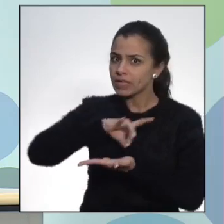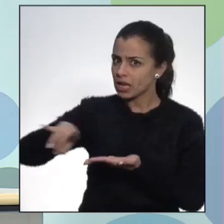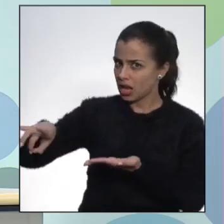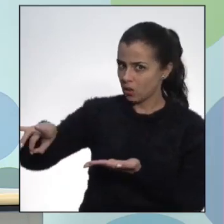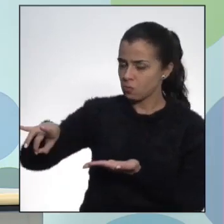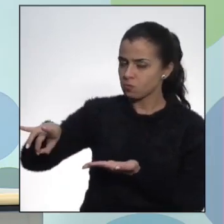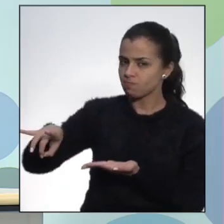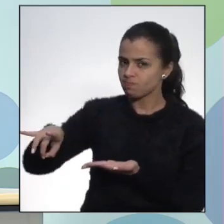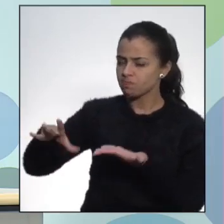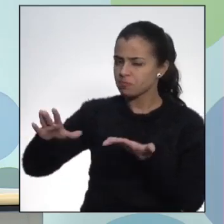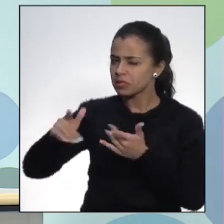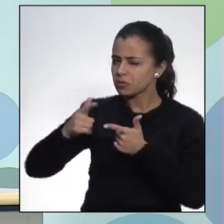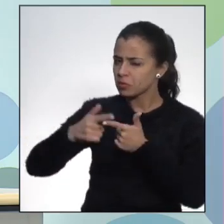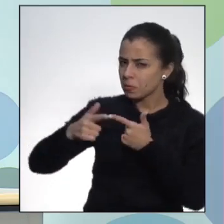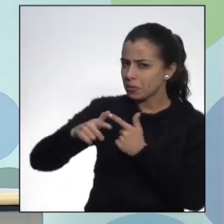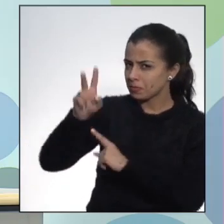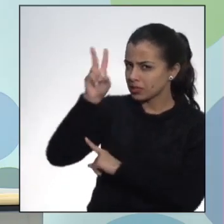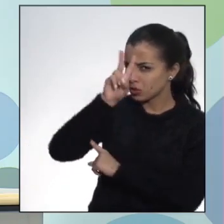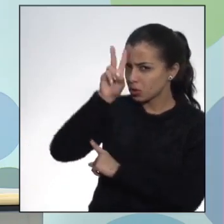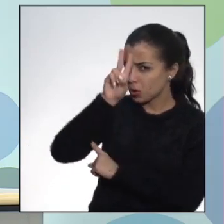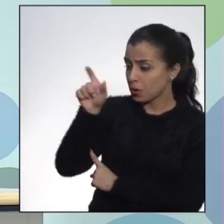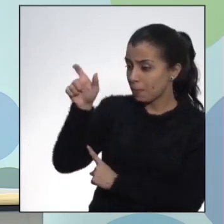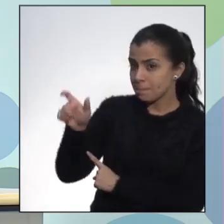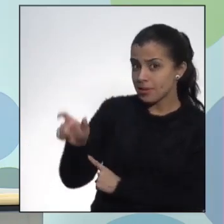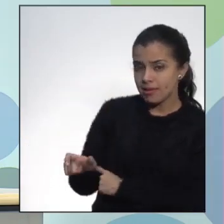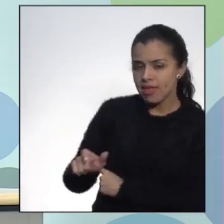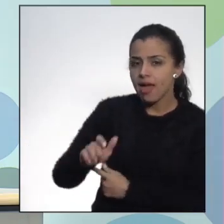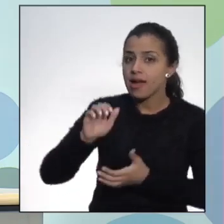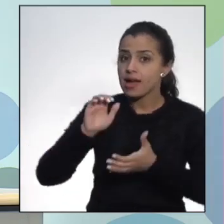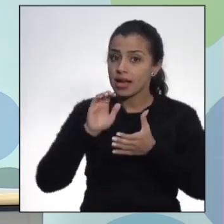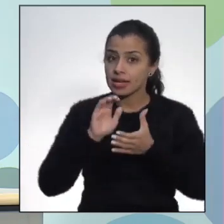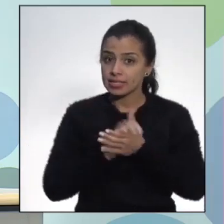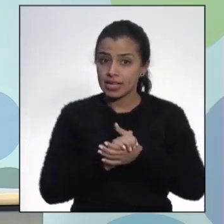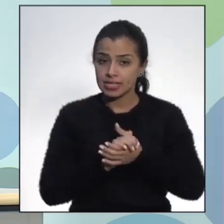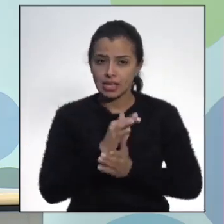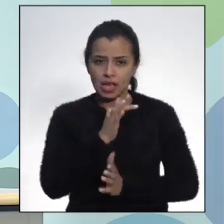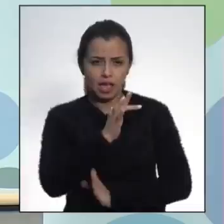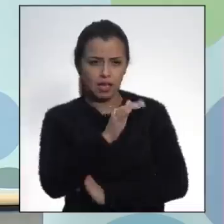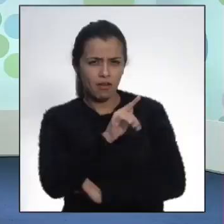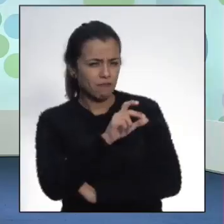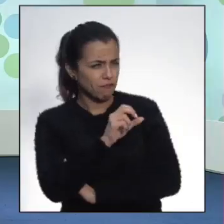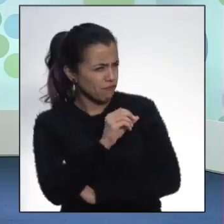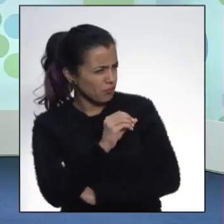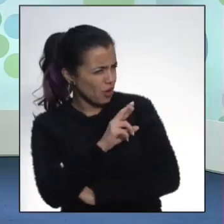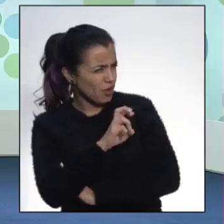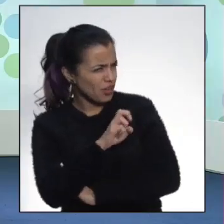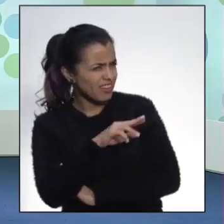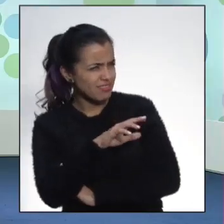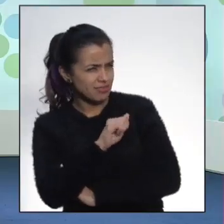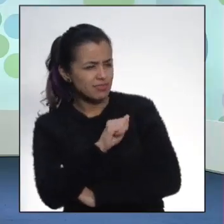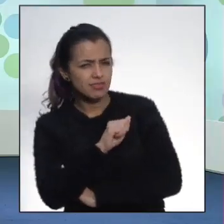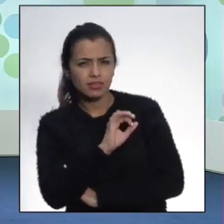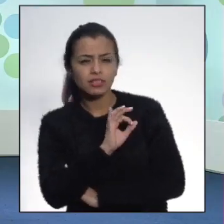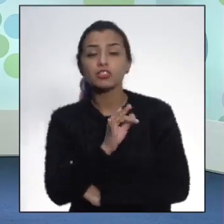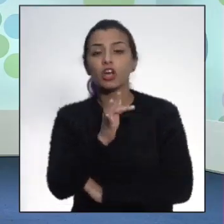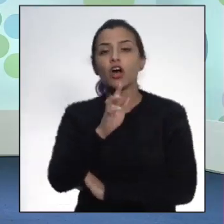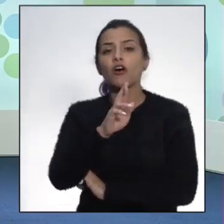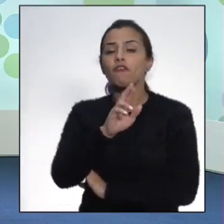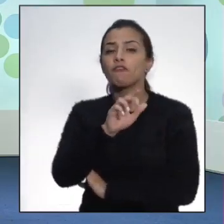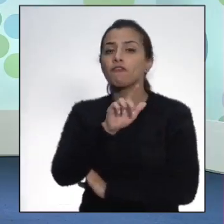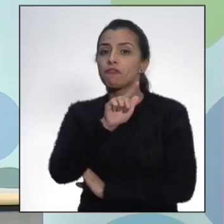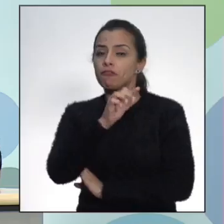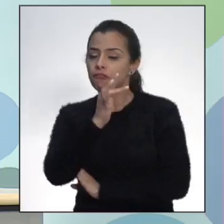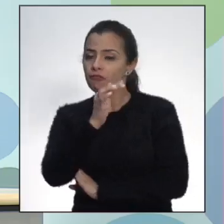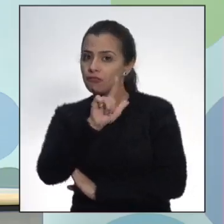aí um problema na história. Ambrósio, ele é casado com Florência. Florência, o nome dela, professora, é isso mesmo? Florência. Correto, Florência. Me corrija se eu estiver